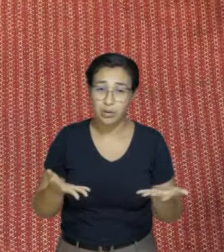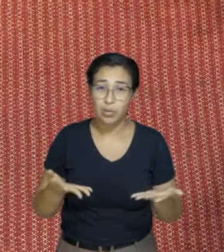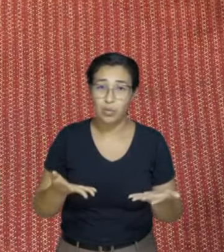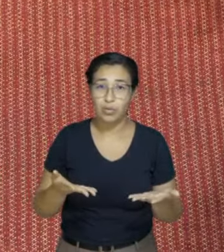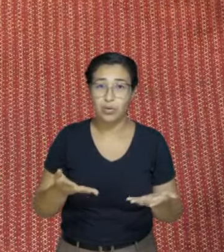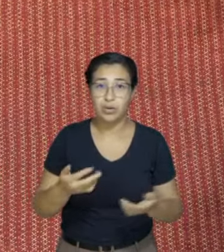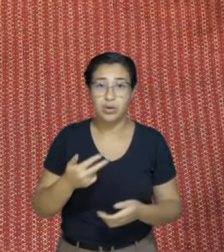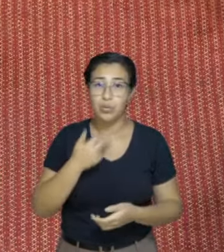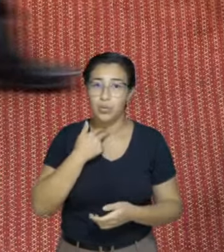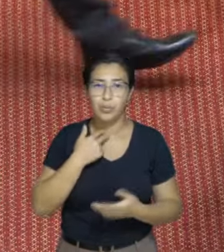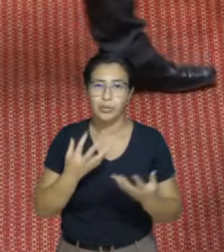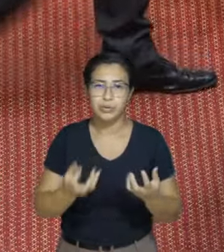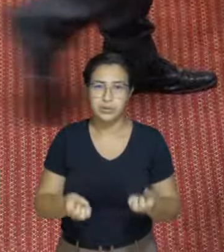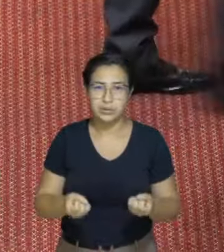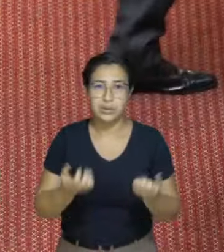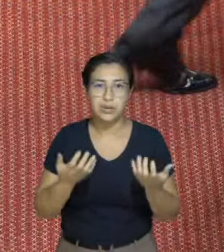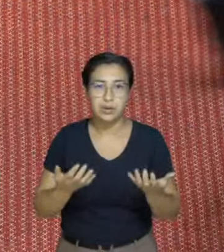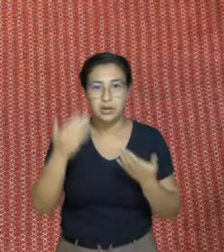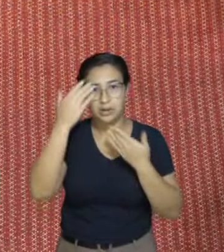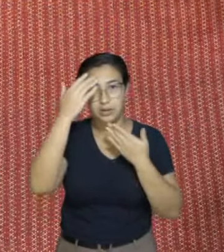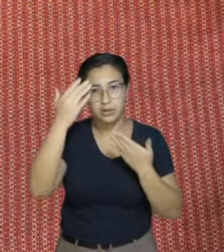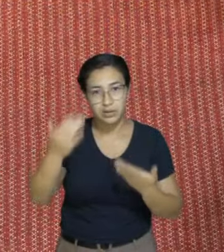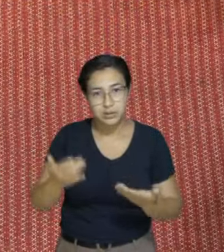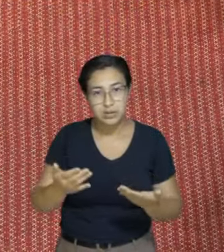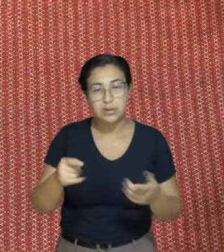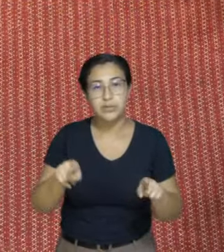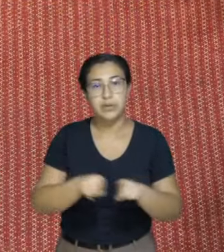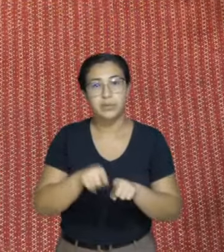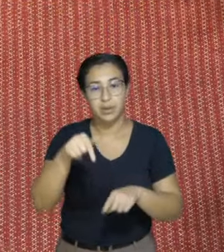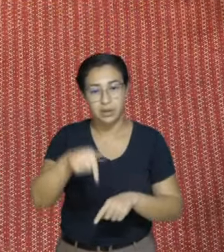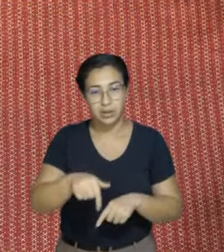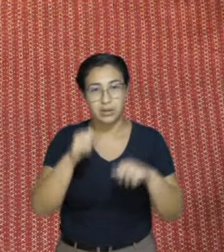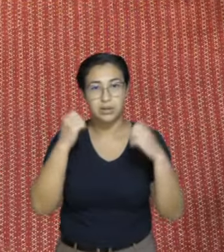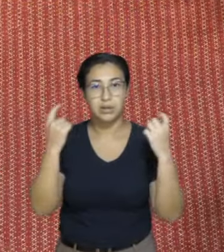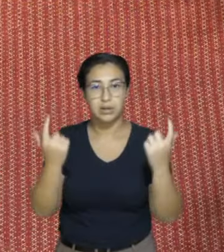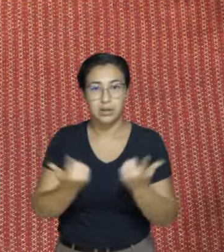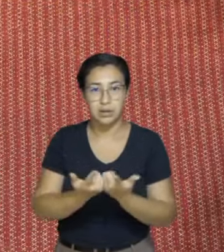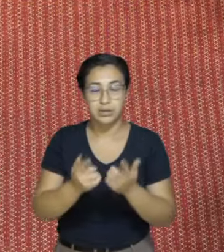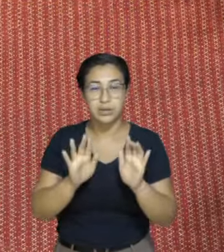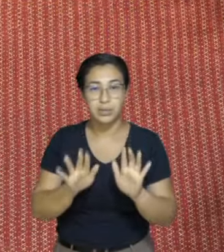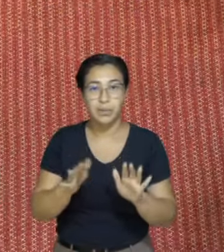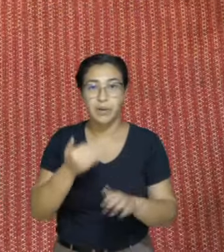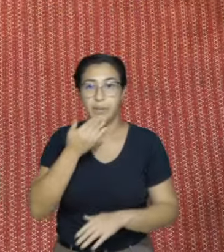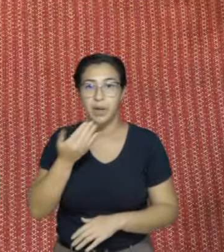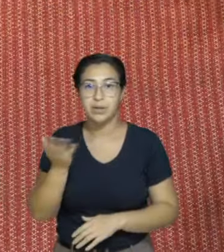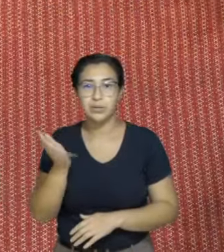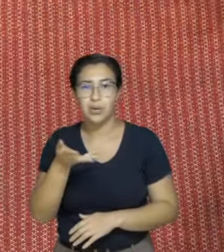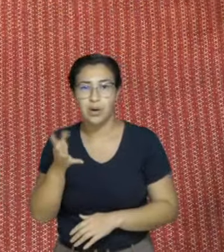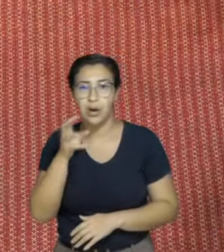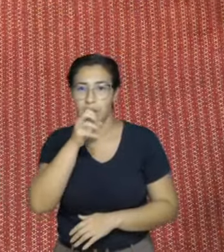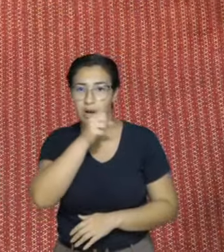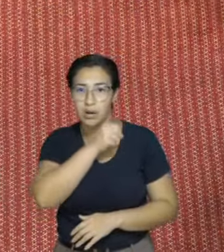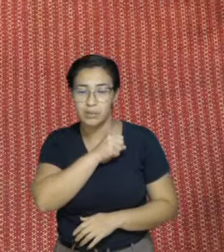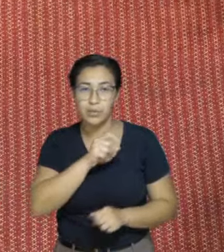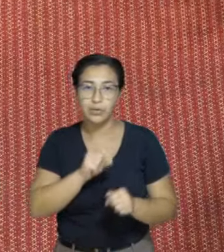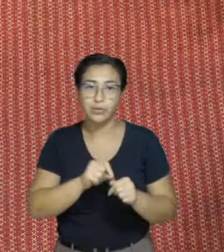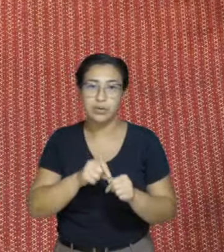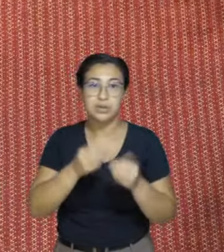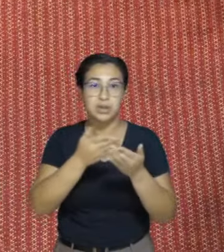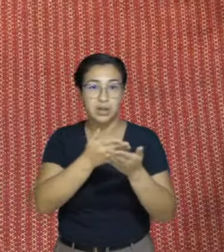permitir isso. Então, quero agradecer já a sensibilidade também desta Casa, mas buscar aqui celeridade, fazendo com que os nossos